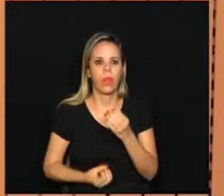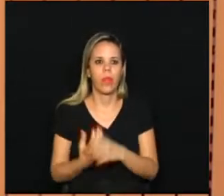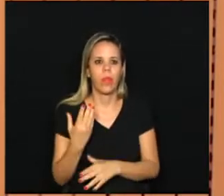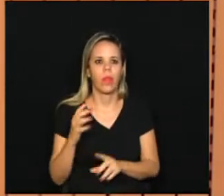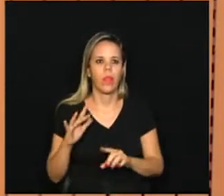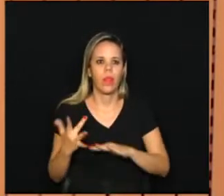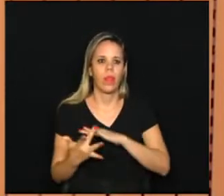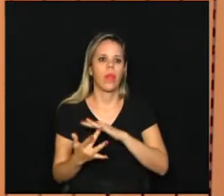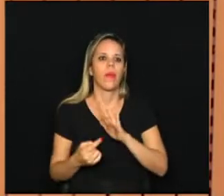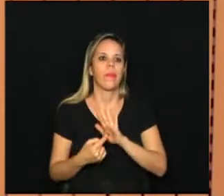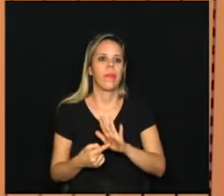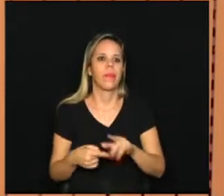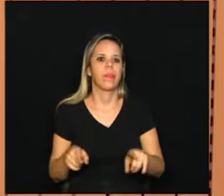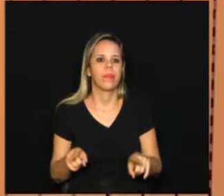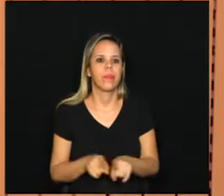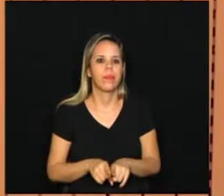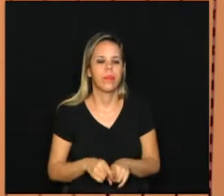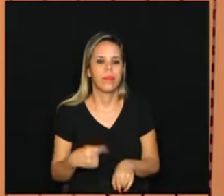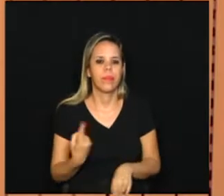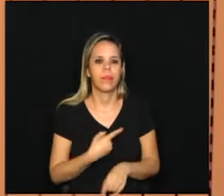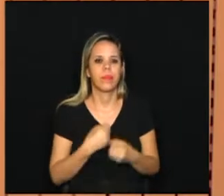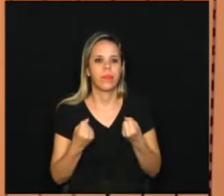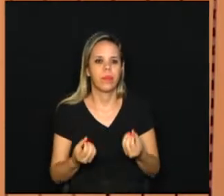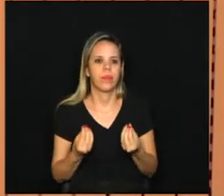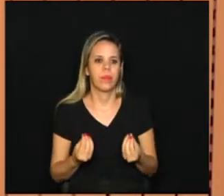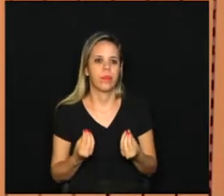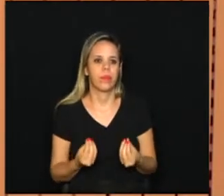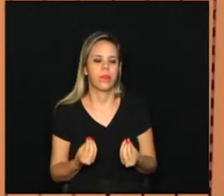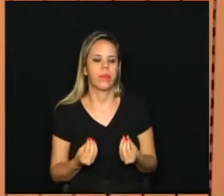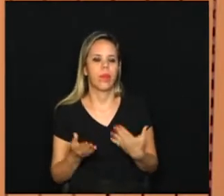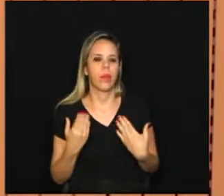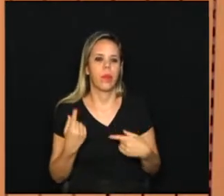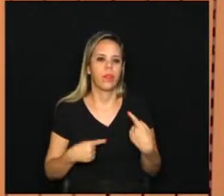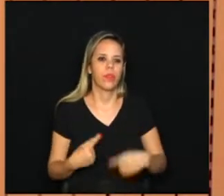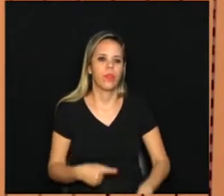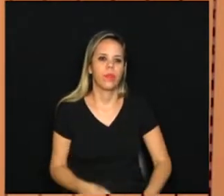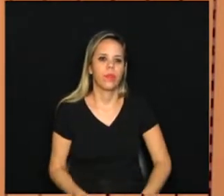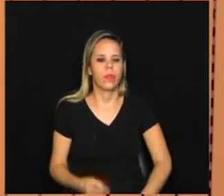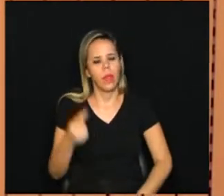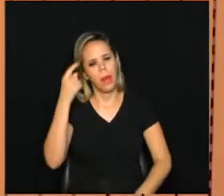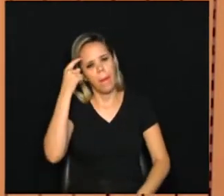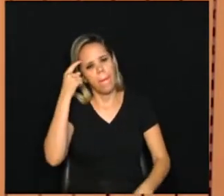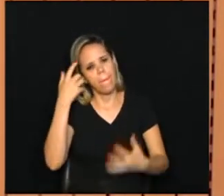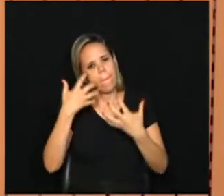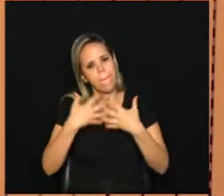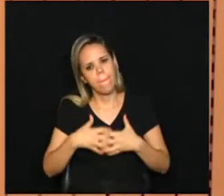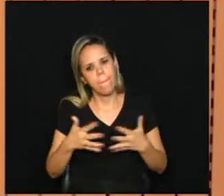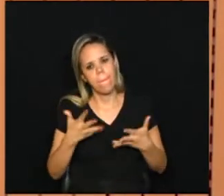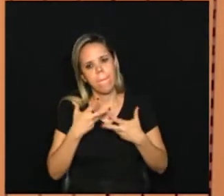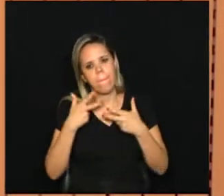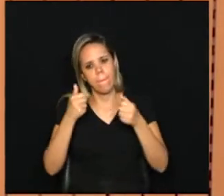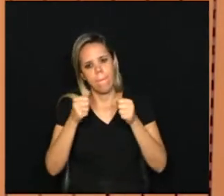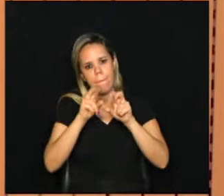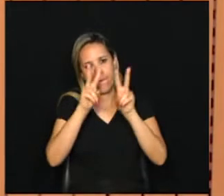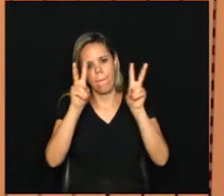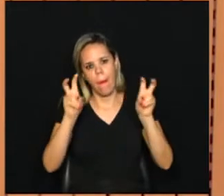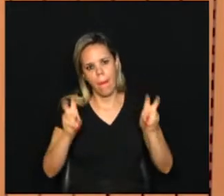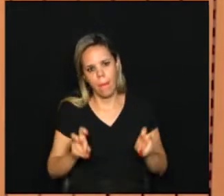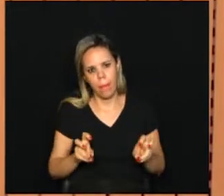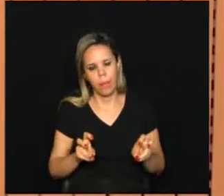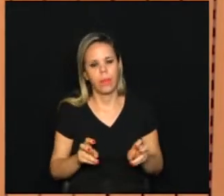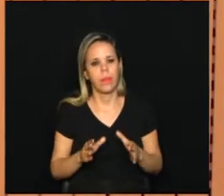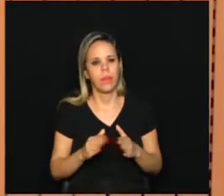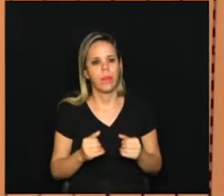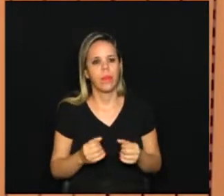né? E também como a gente pode, a gente discutir como que a gente pode pensar melhorias para essa temática. Eu peguei aqui